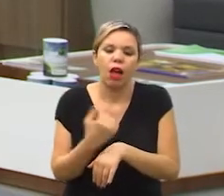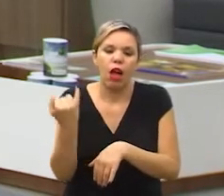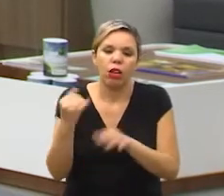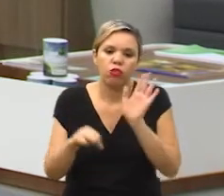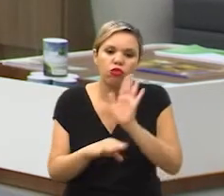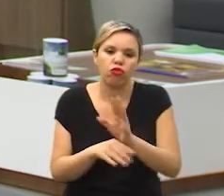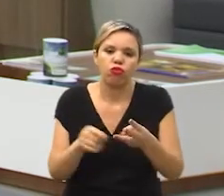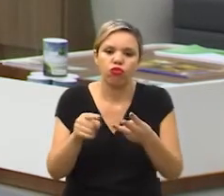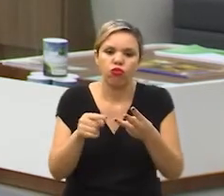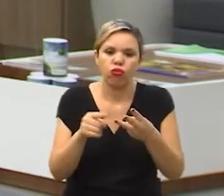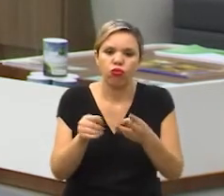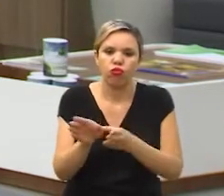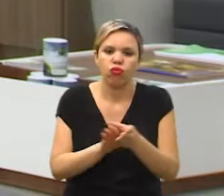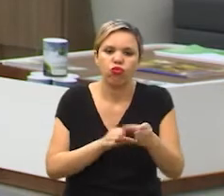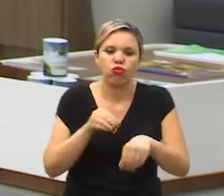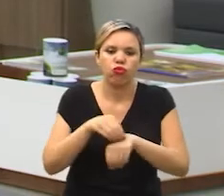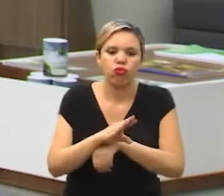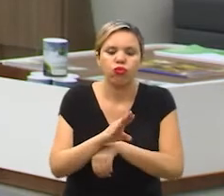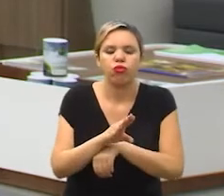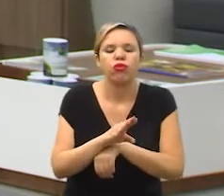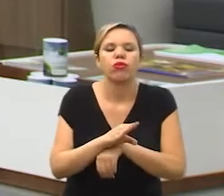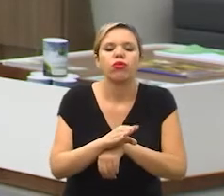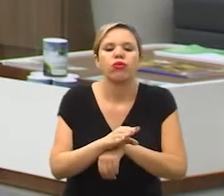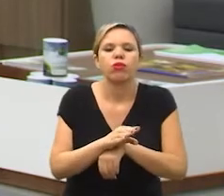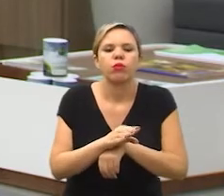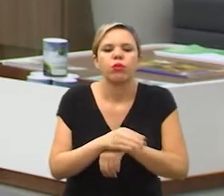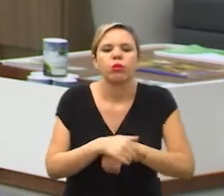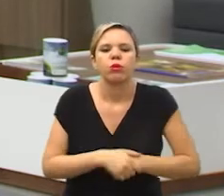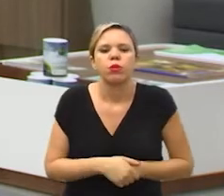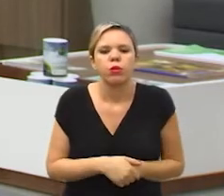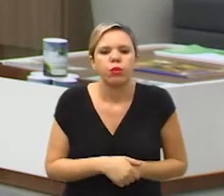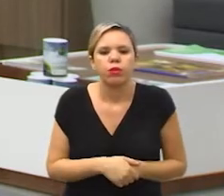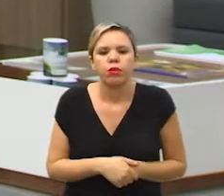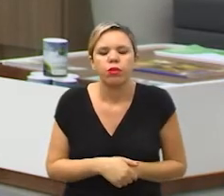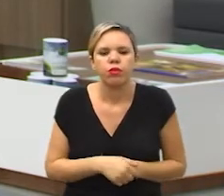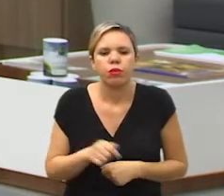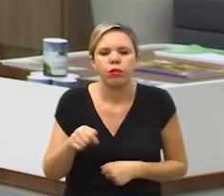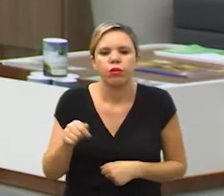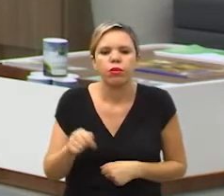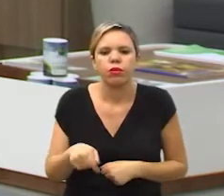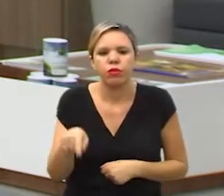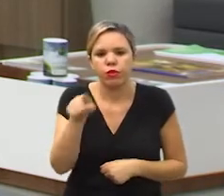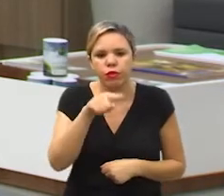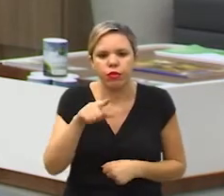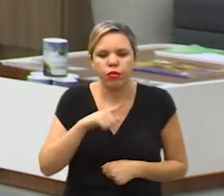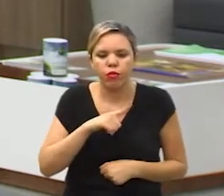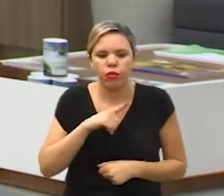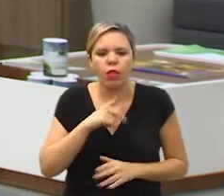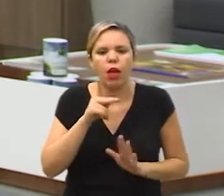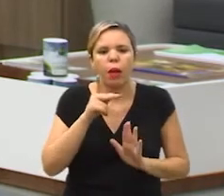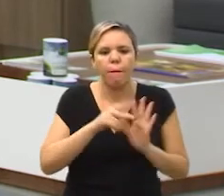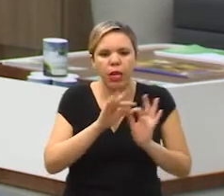E terceiro e última dica que eu deixaria aqui seria você ter um planejamento